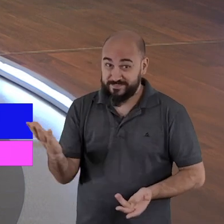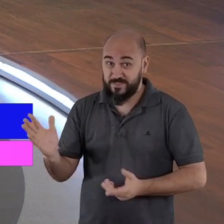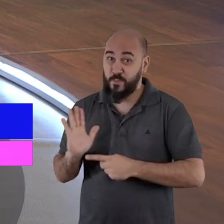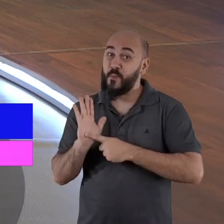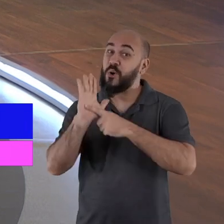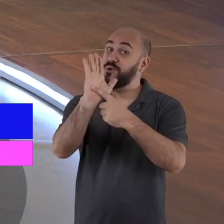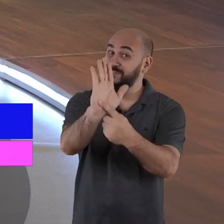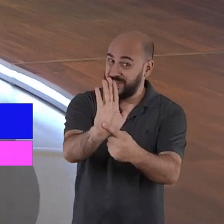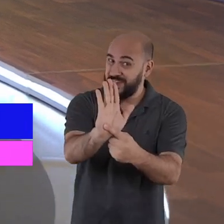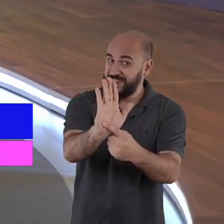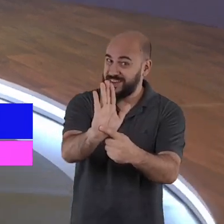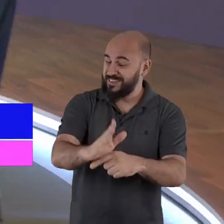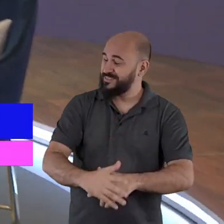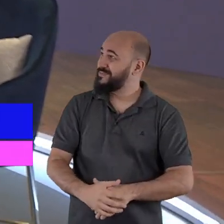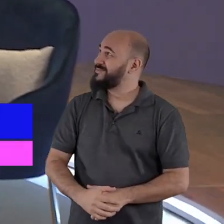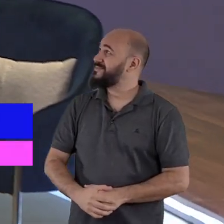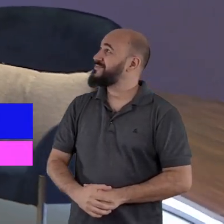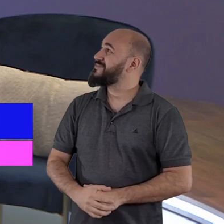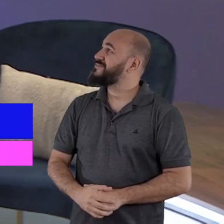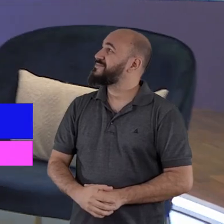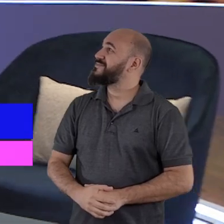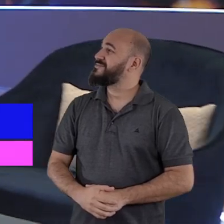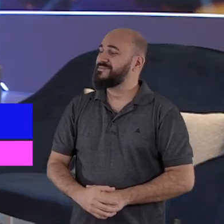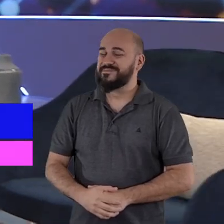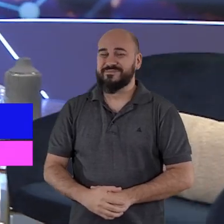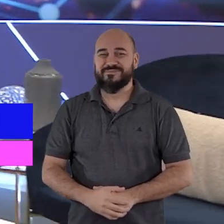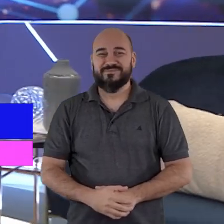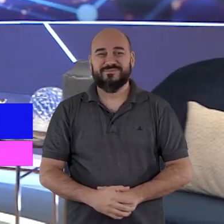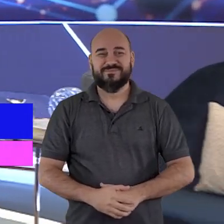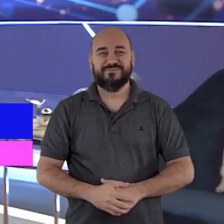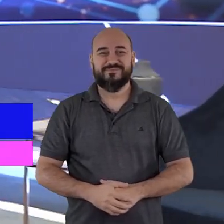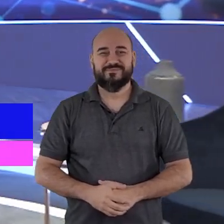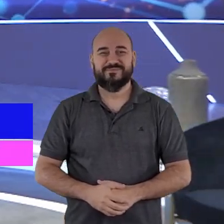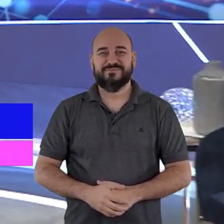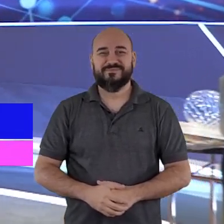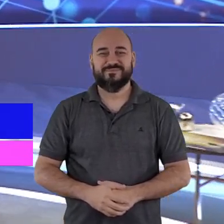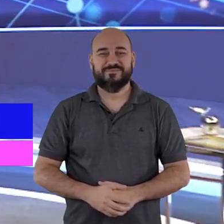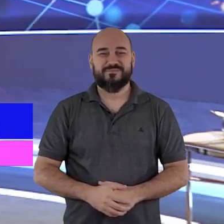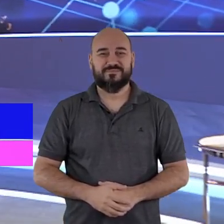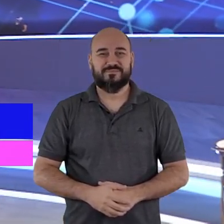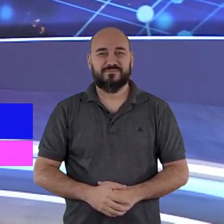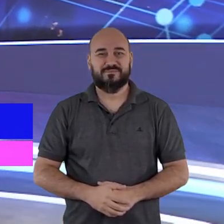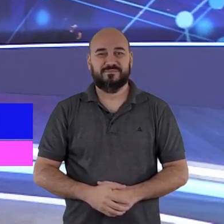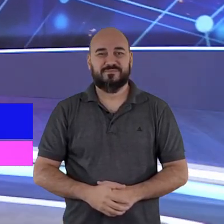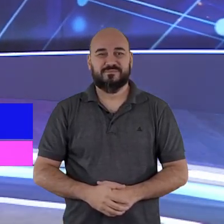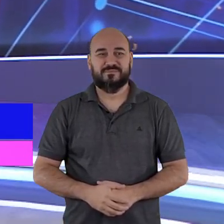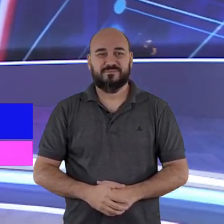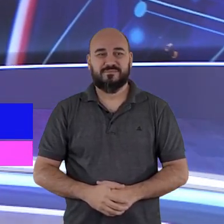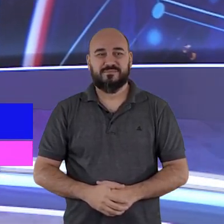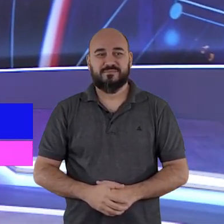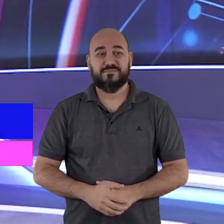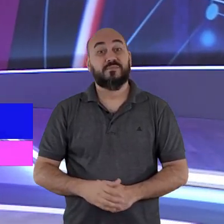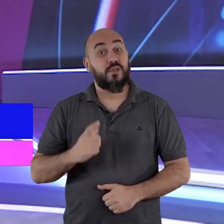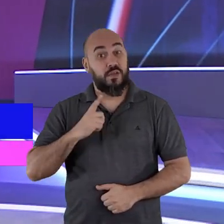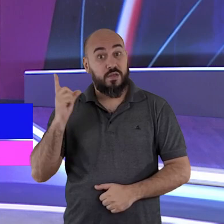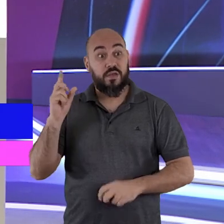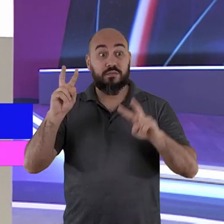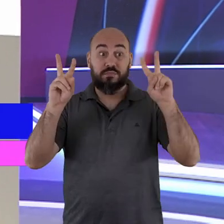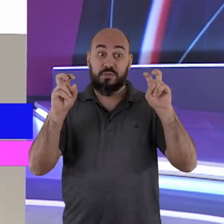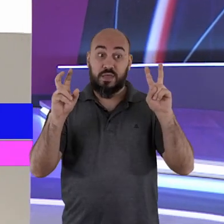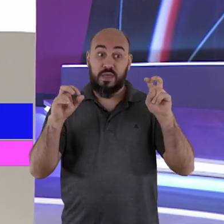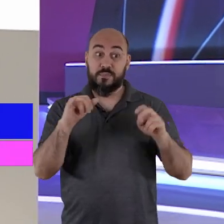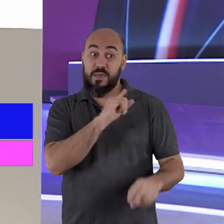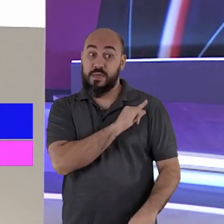te mostrar aqui na nossa tela. Vamos comigo ali? Hoje, você já está vendo o título aqui, o Império Restaurado é o